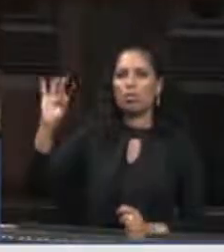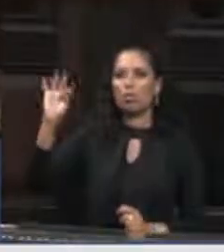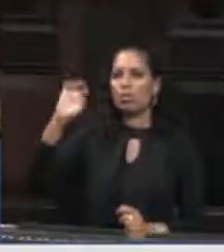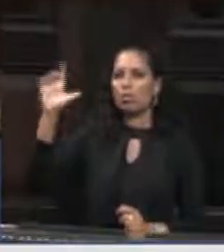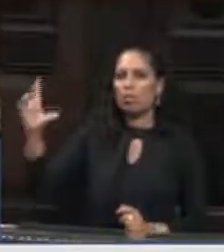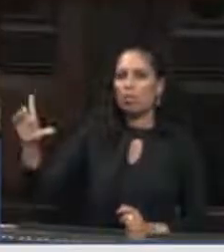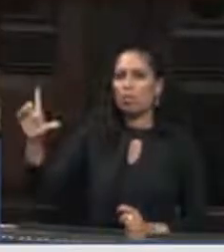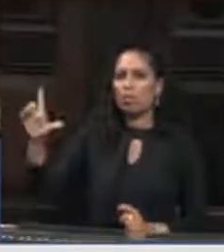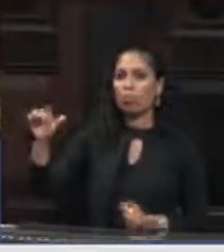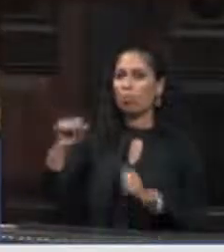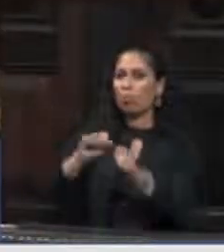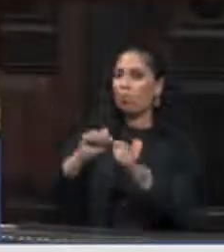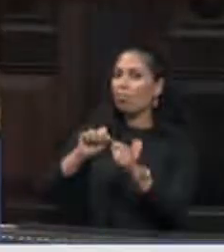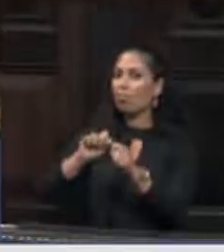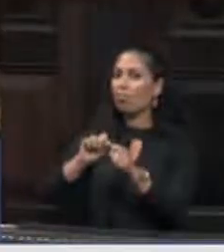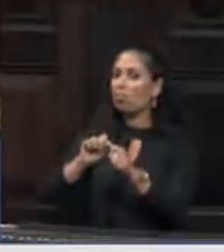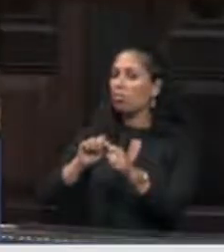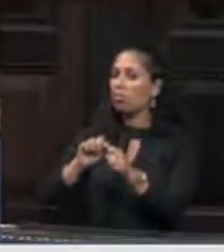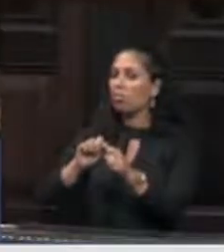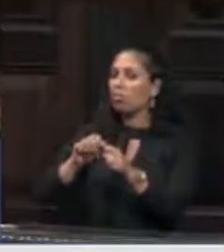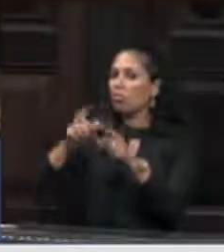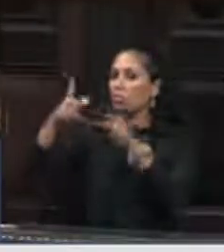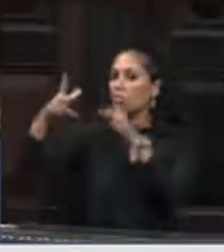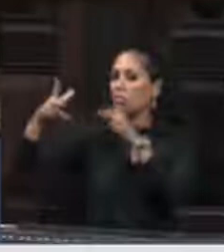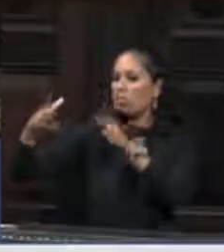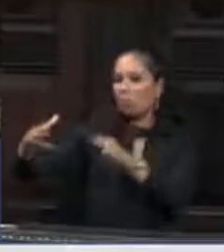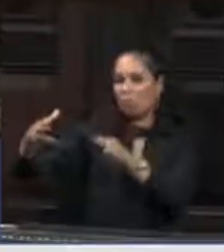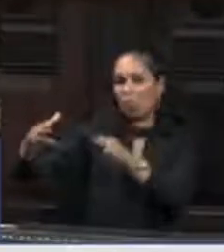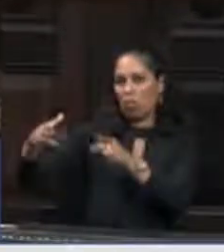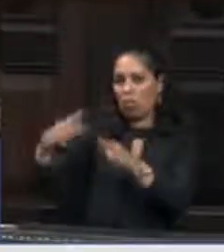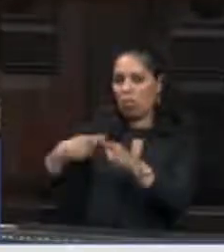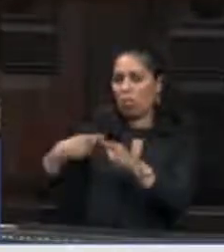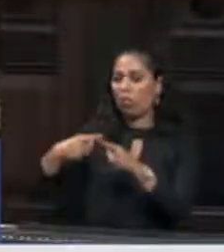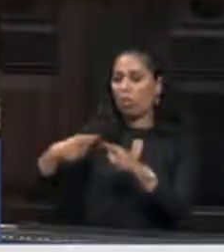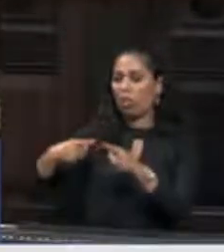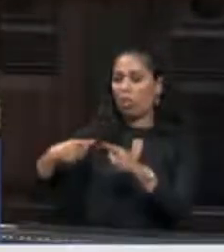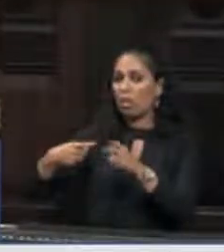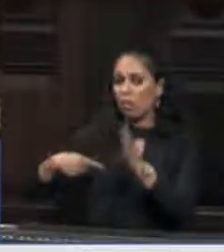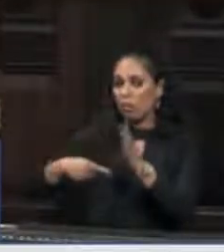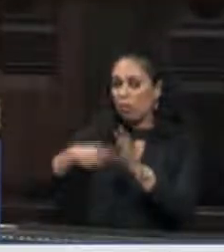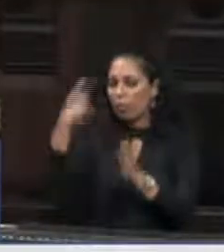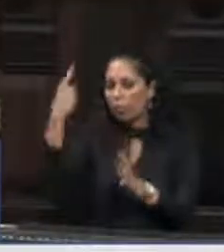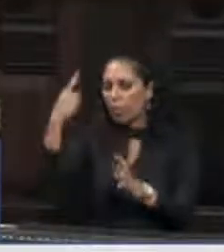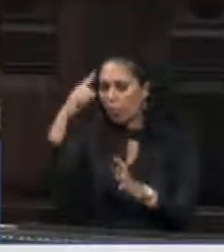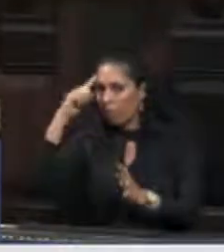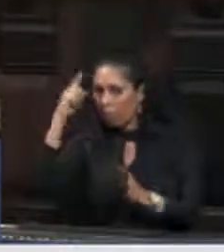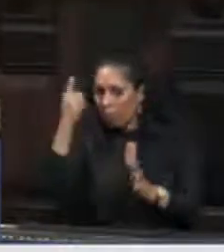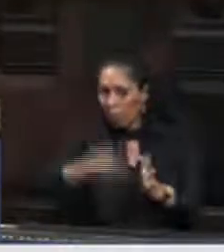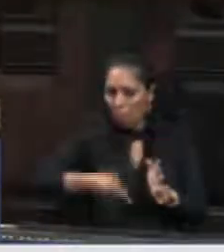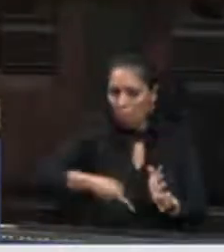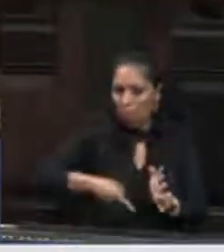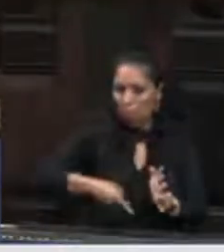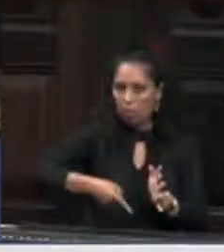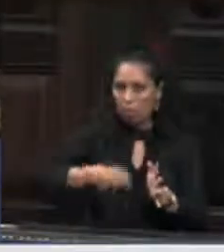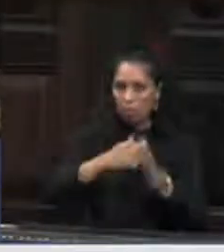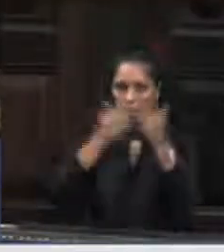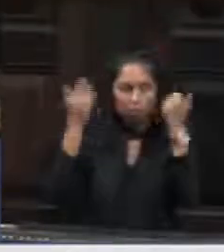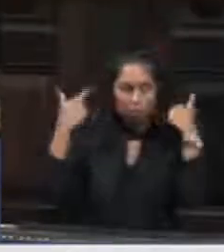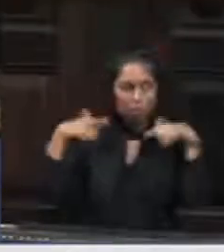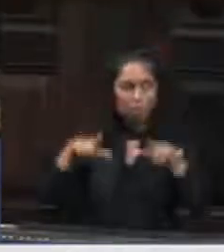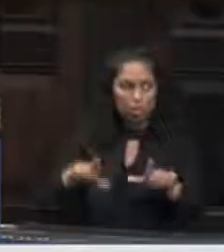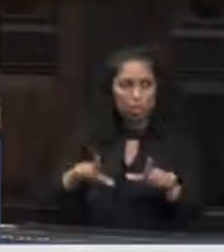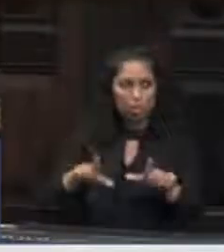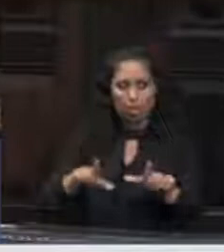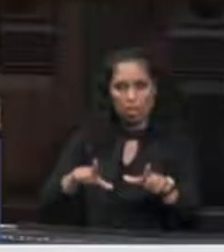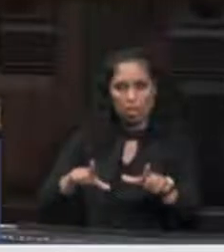praticar esta modalidade, que já não é a primeira mensagem que ele encaminha à Assembleia Legislativa,